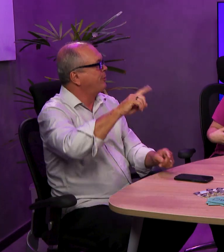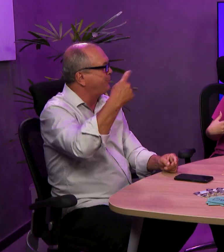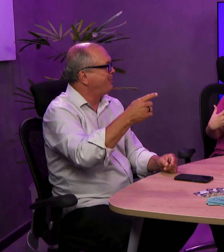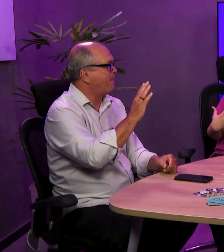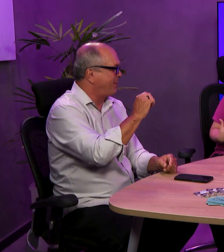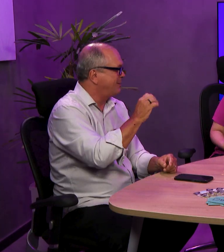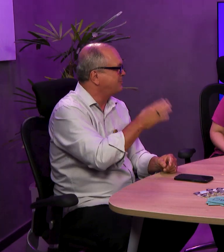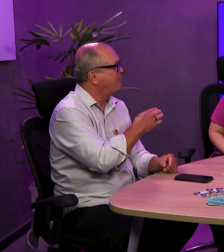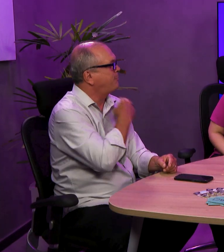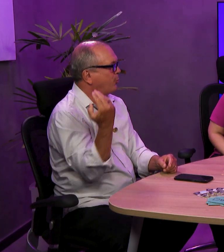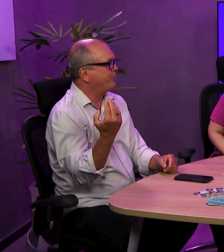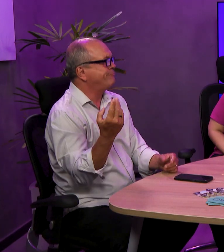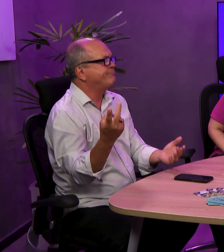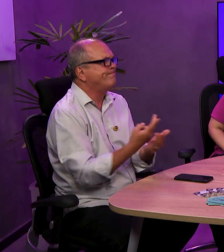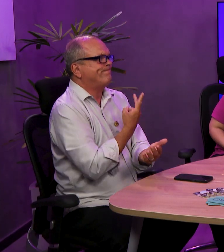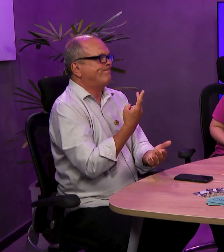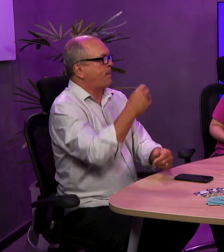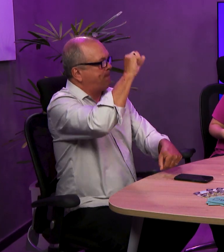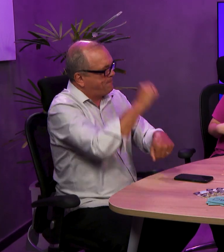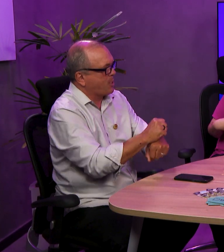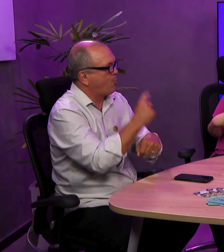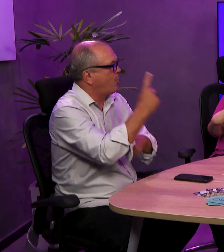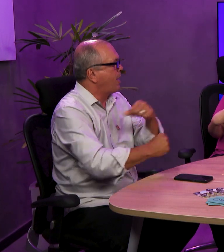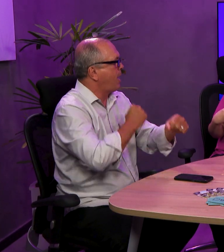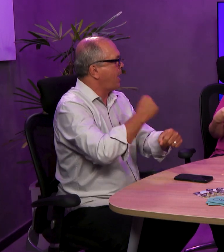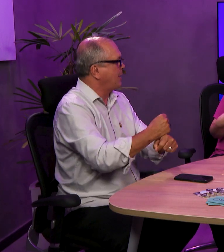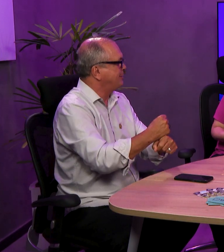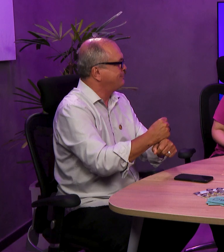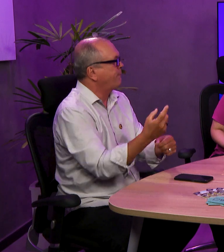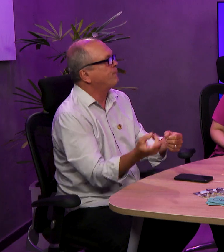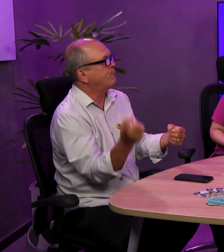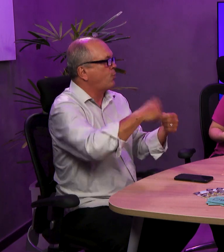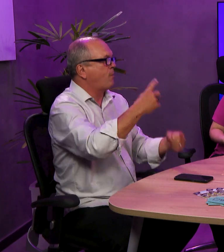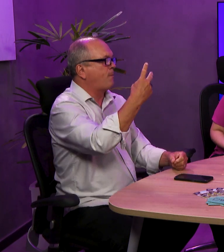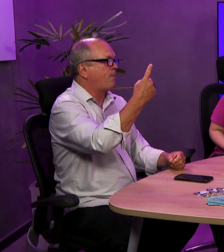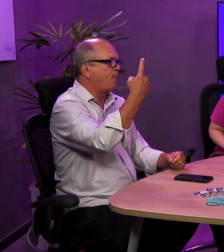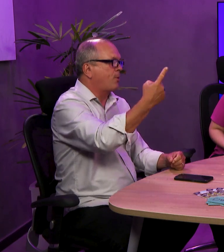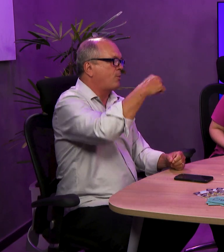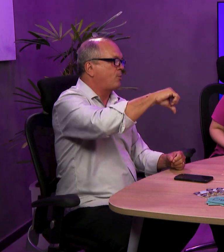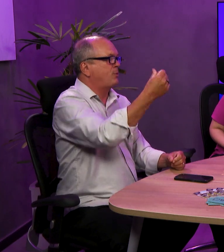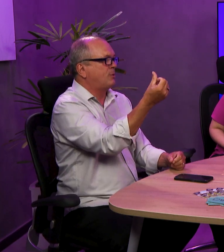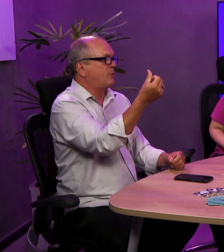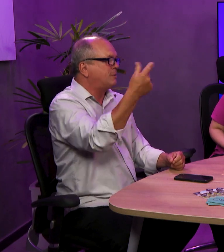E ele tentou organizar, né, a minha